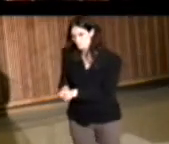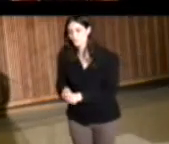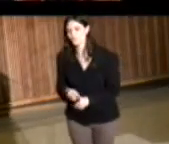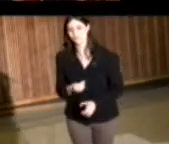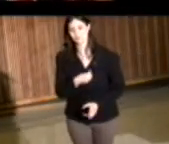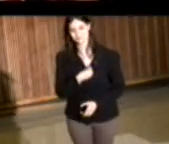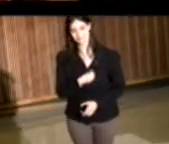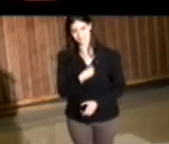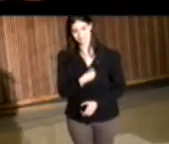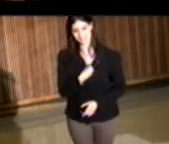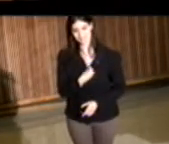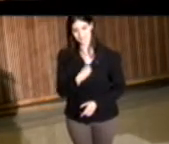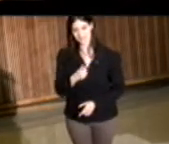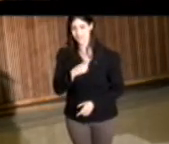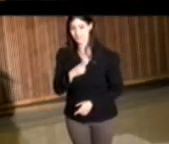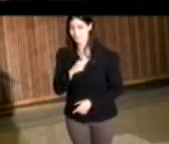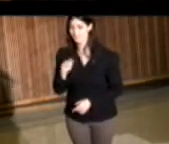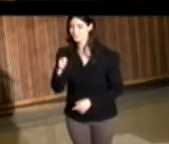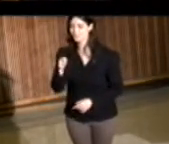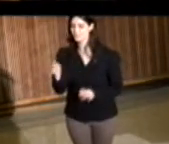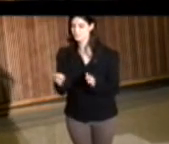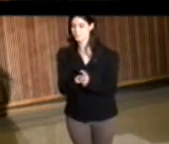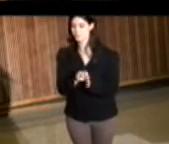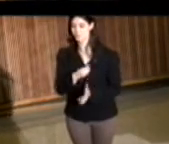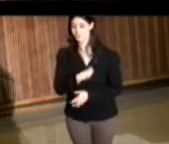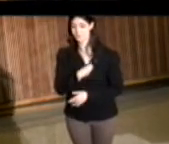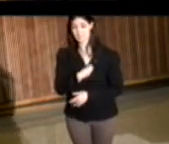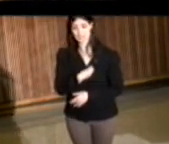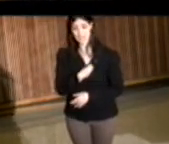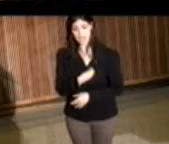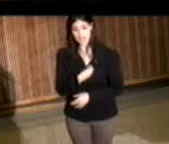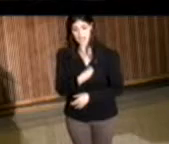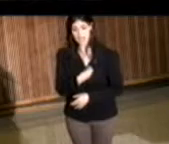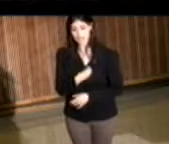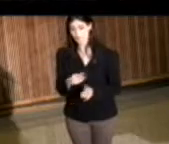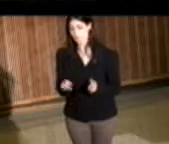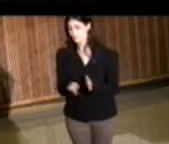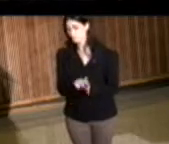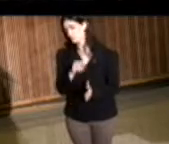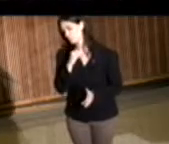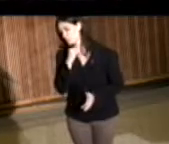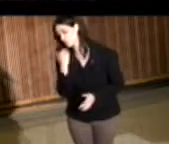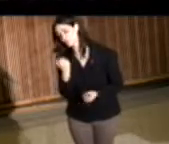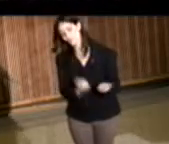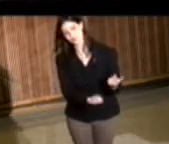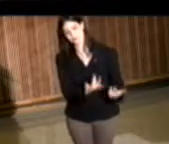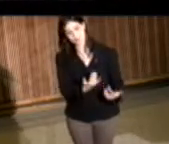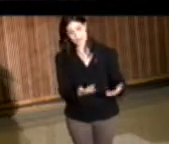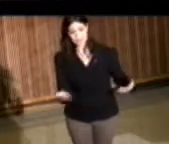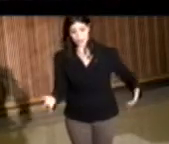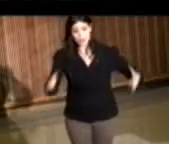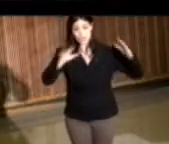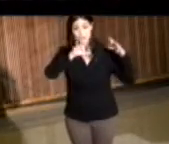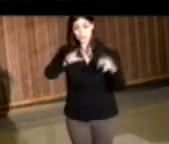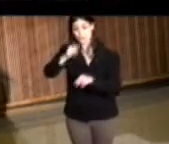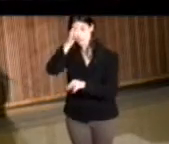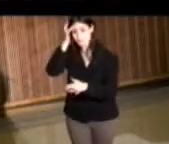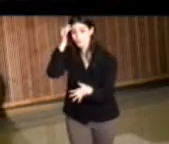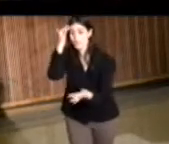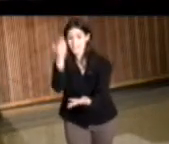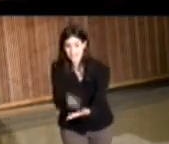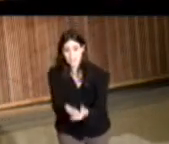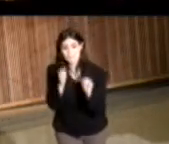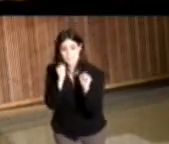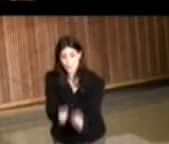do inferno, para que todo aquele que nele crê não pereça, mas tenha a vida